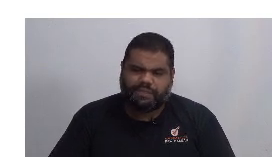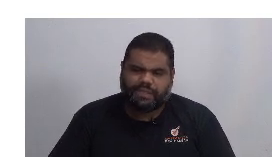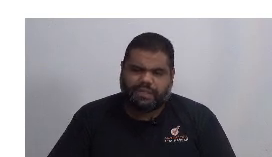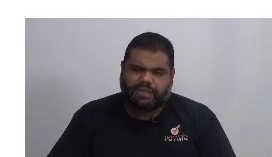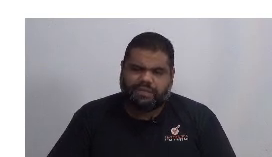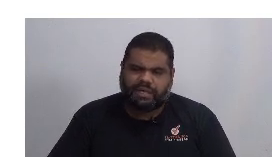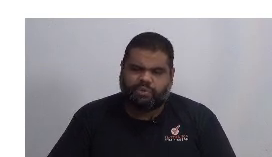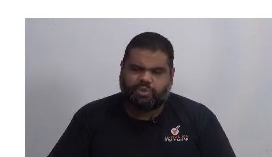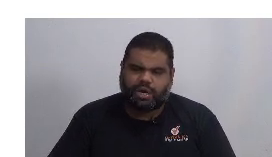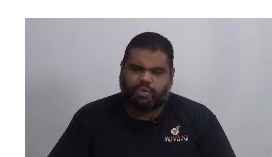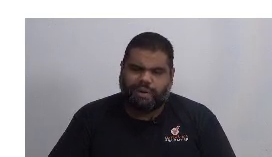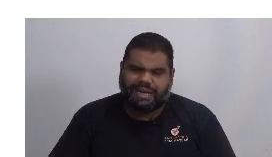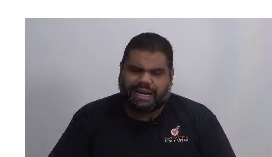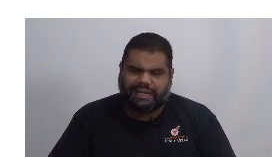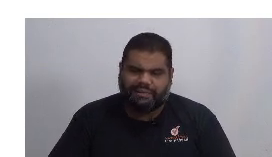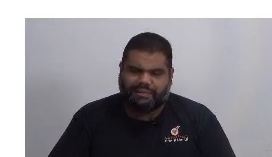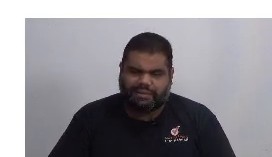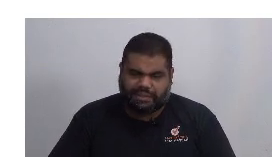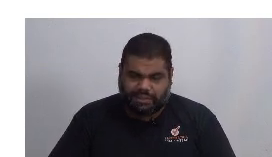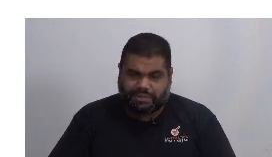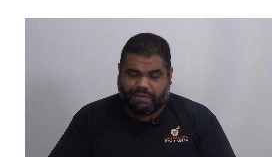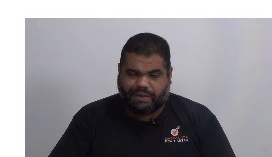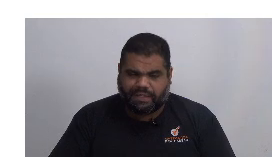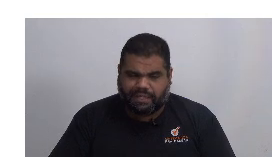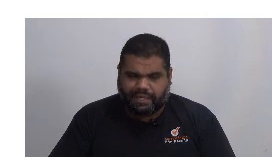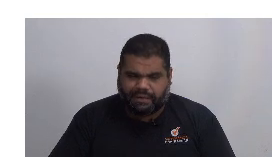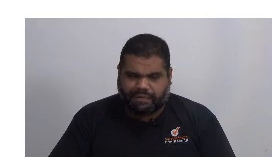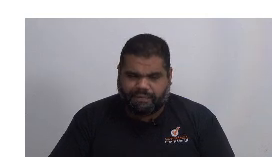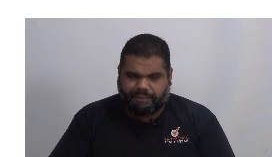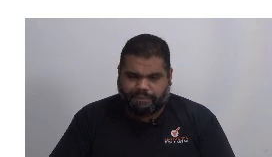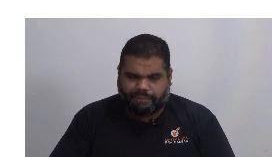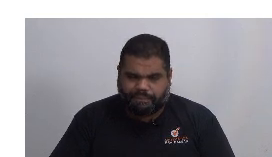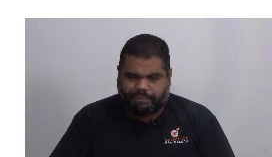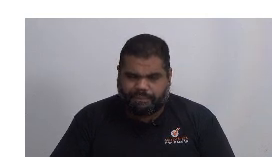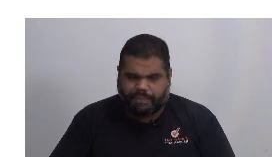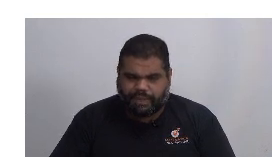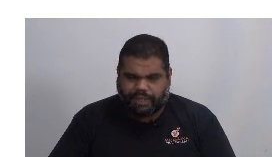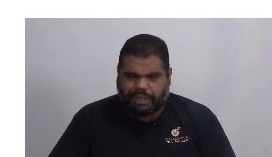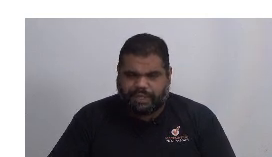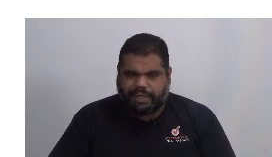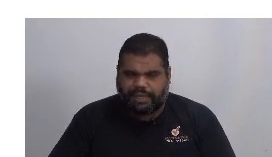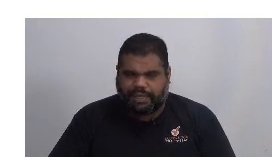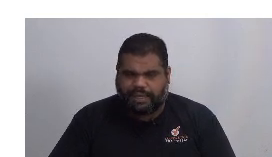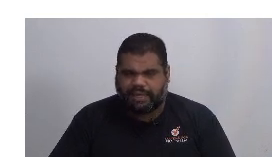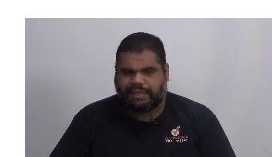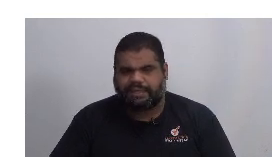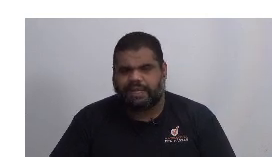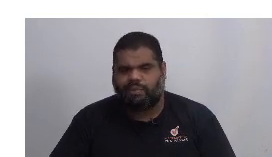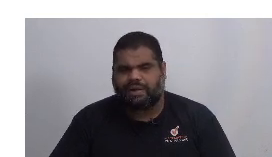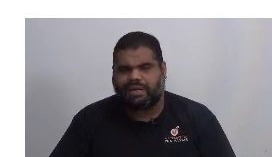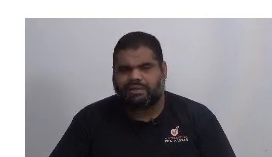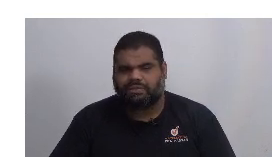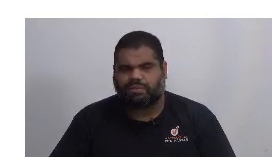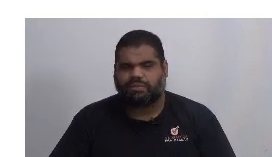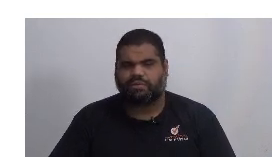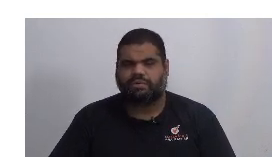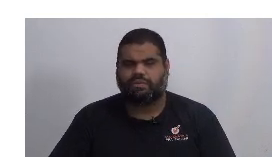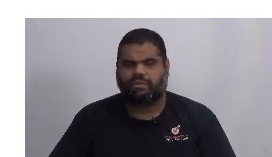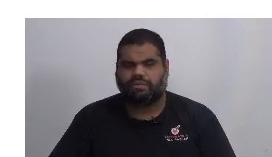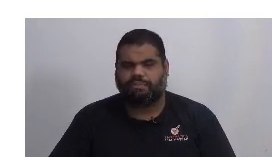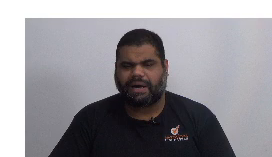verdadeiro. Não jogo baralho. Isso é verdadeiro. E não